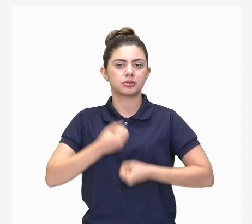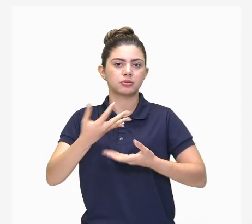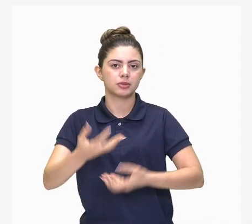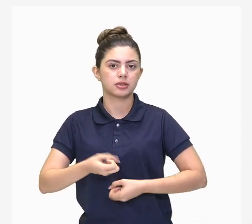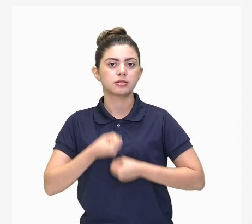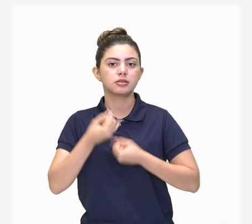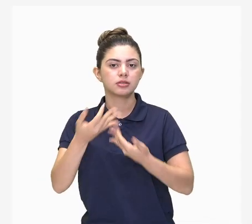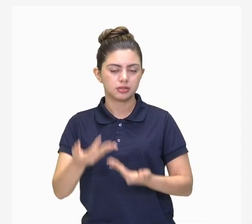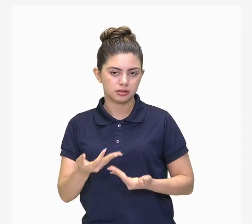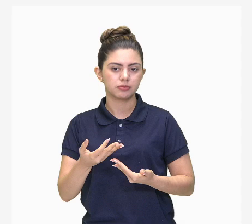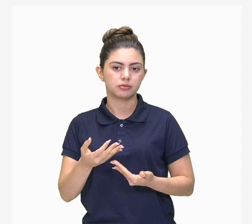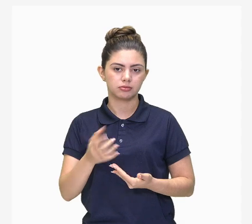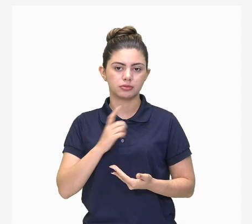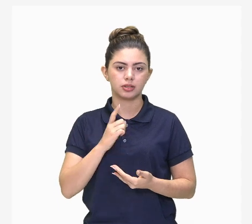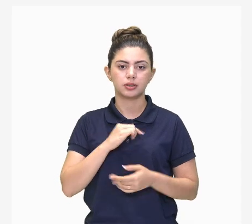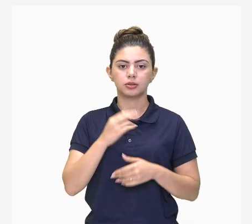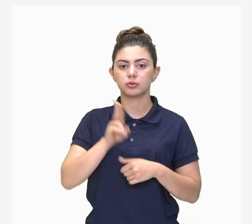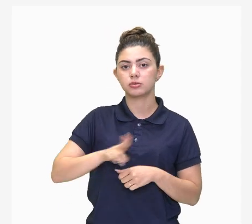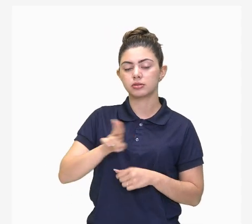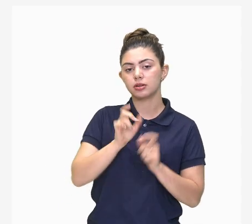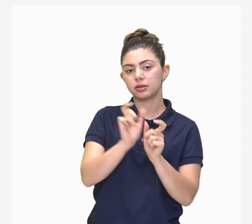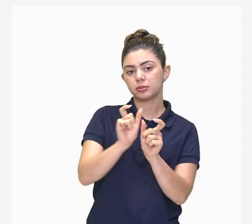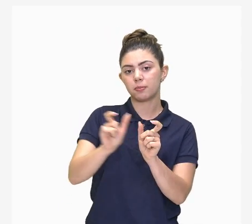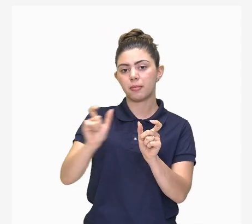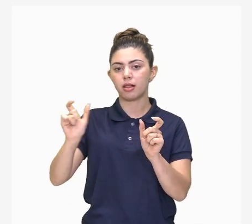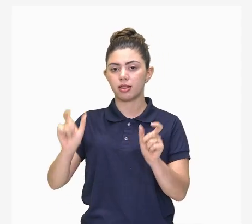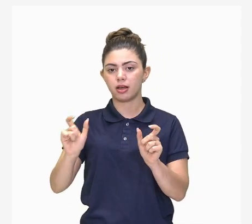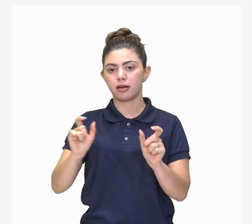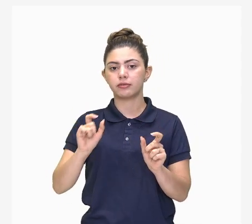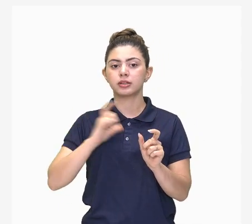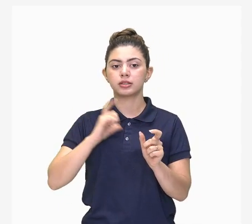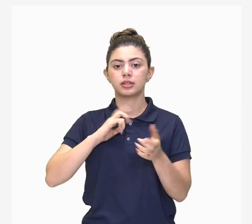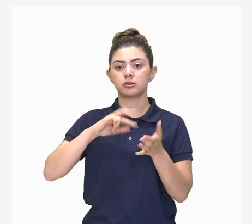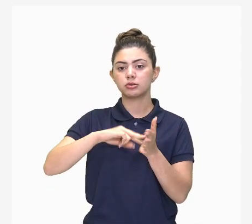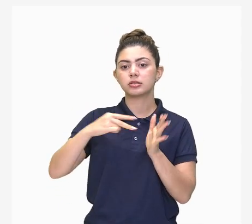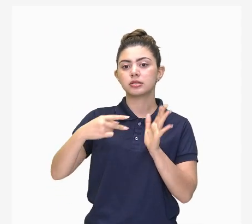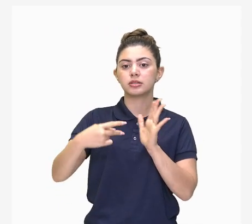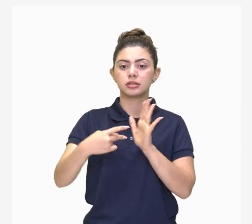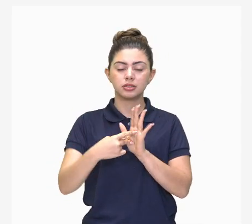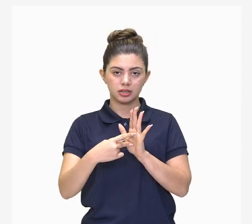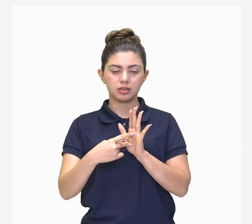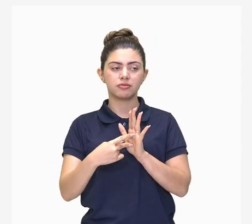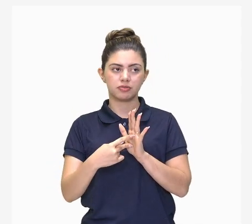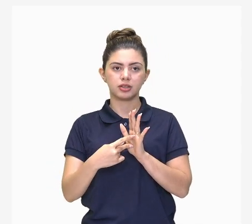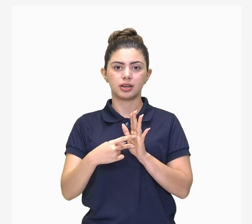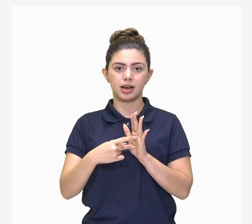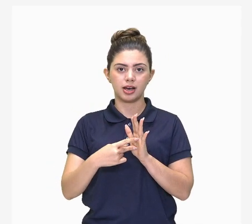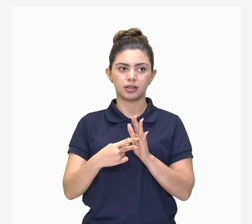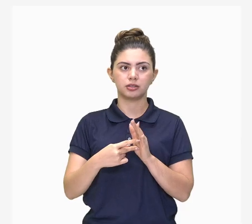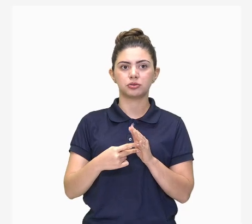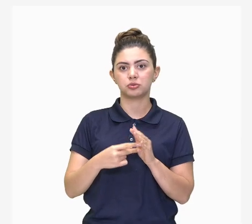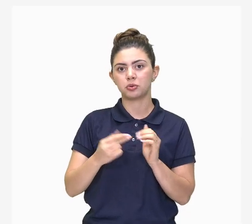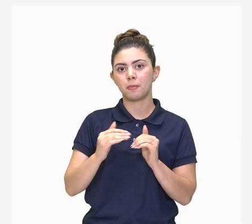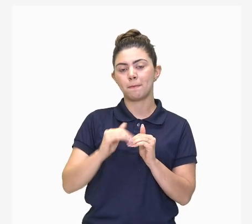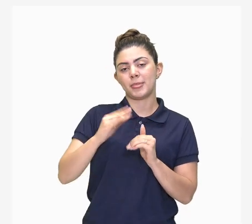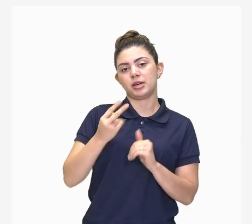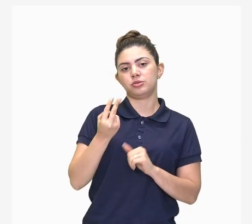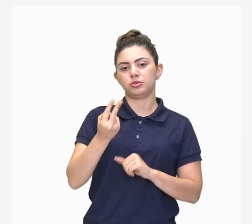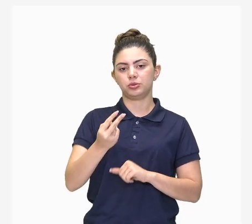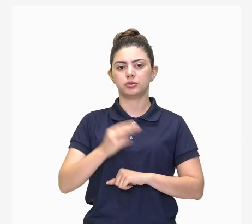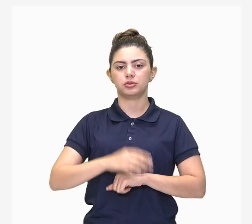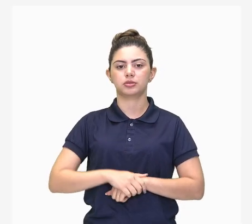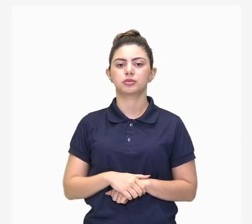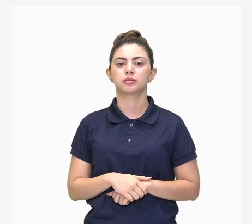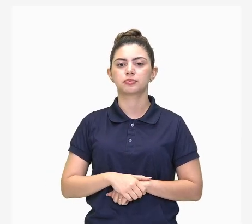criativo, usando palavras ou expressões em um sentido além do literal, presente